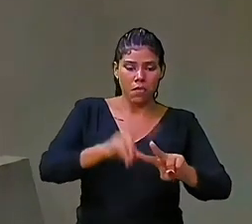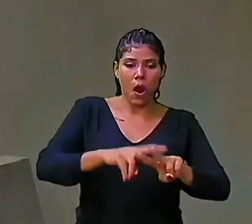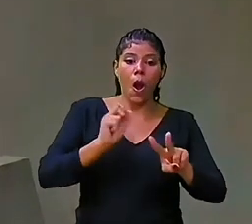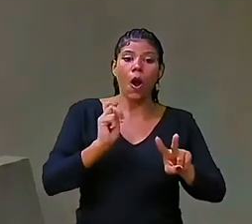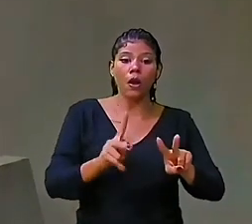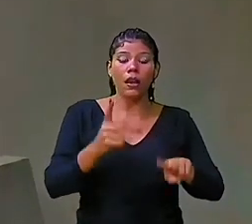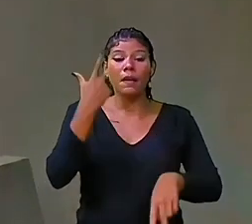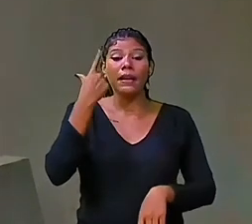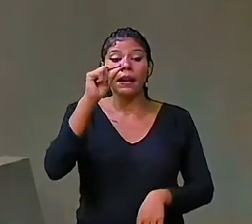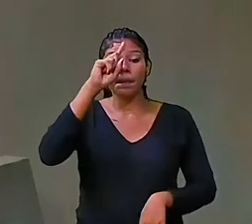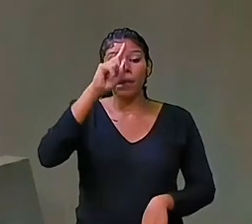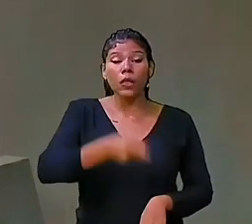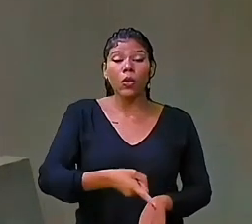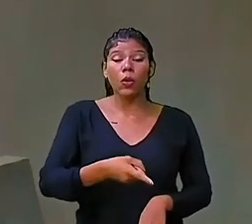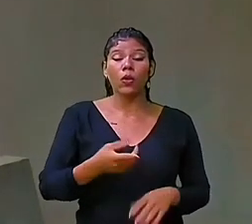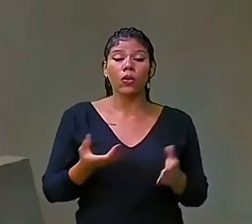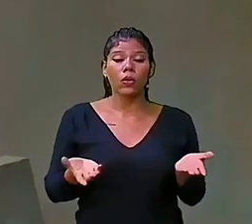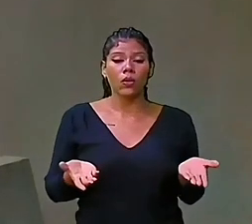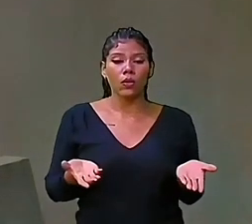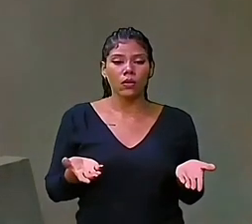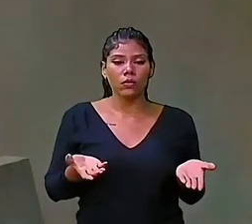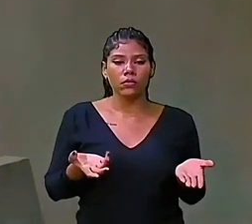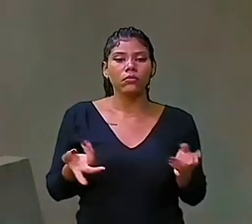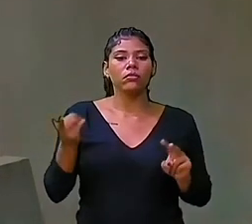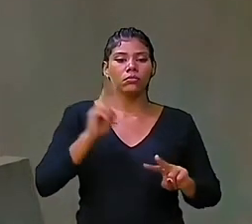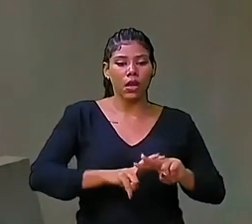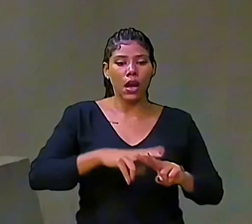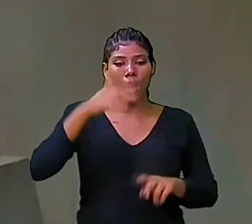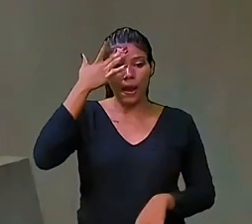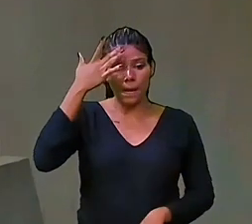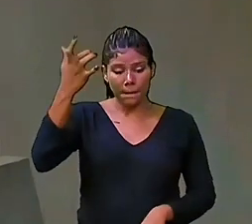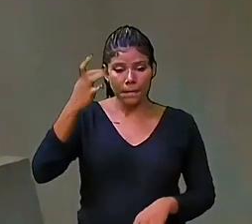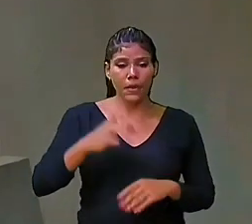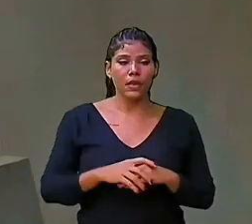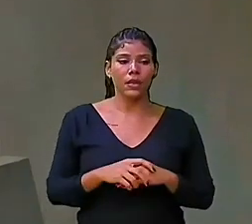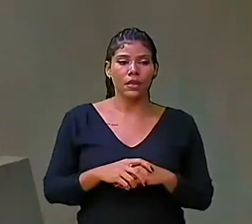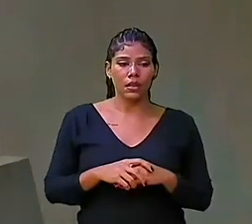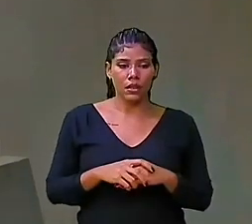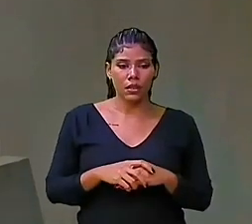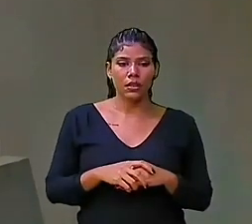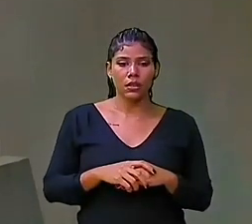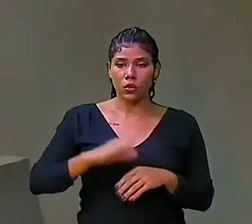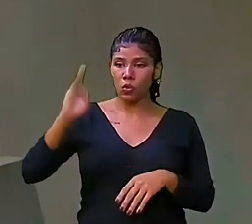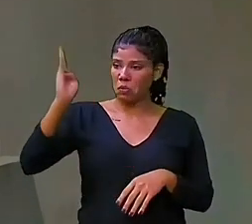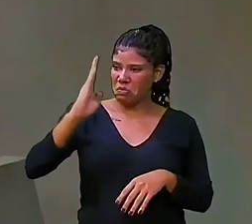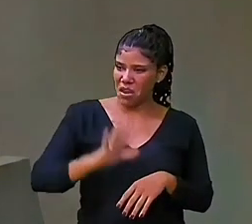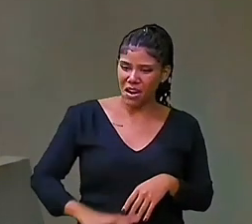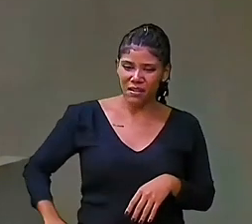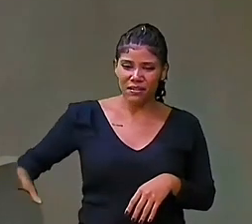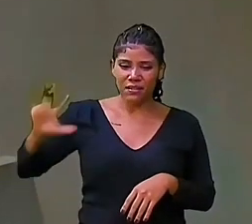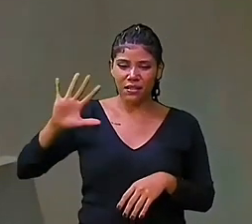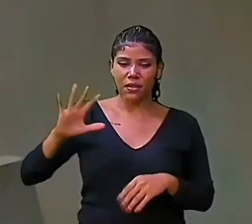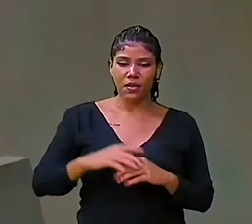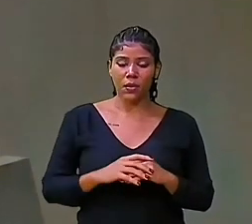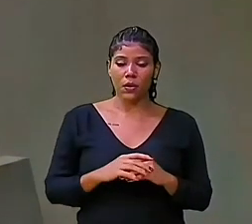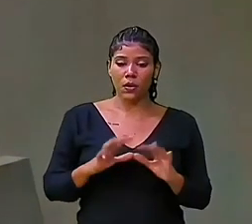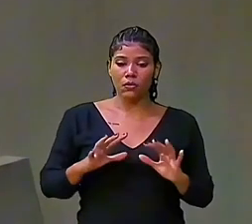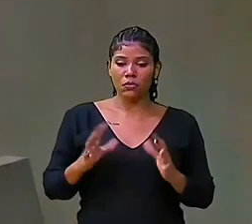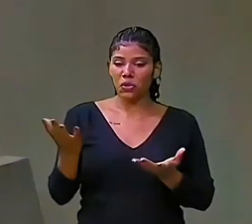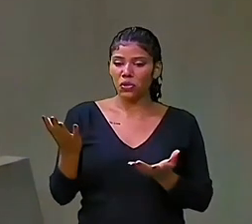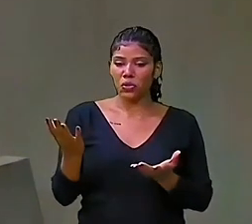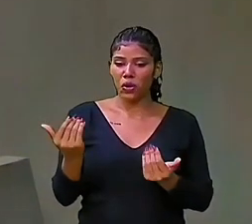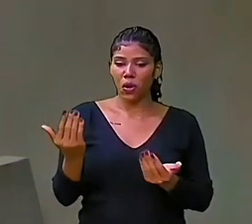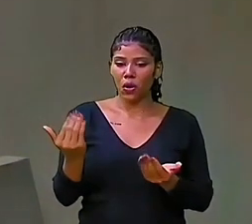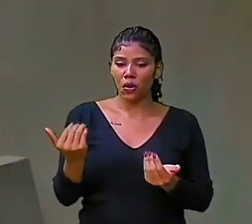Marielle, quem mandou matar Anderson. Amanhã, em todo o Brasil, jovens